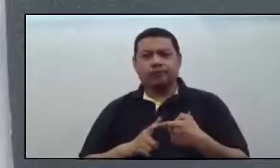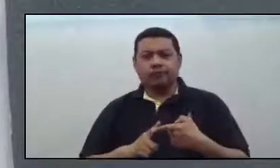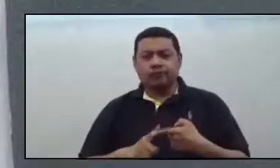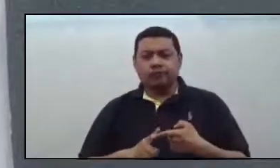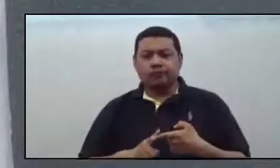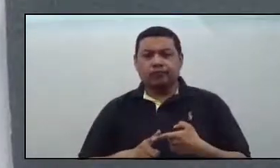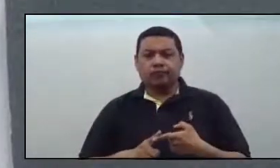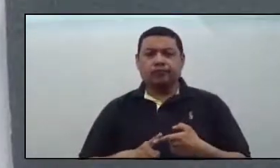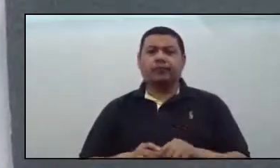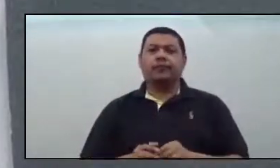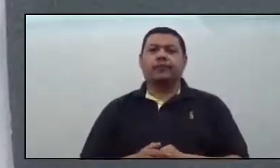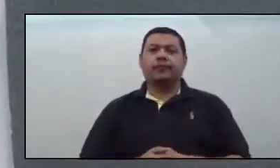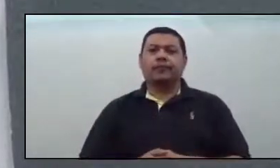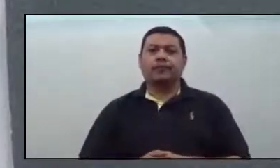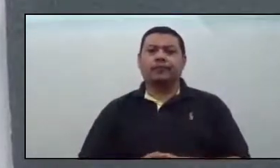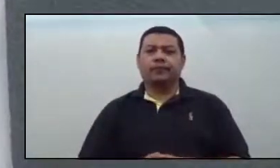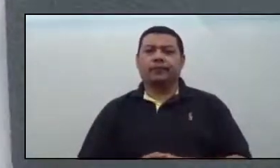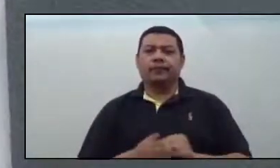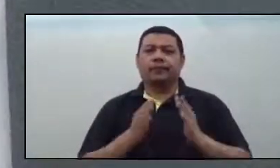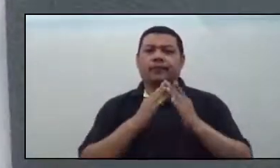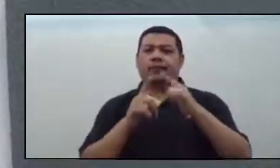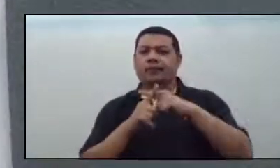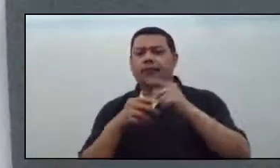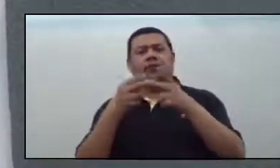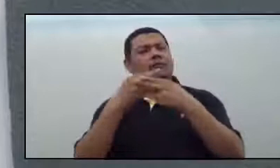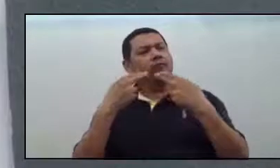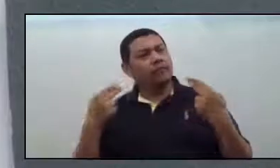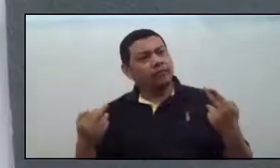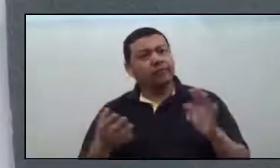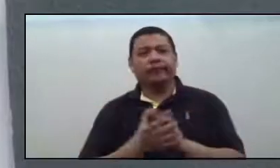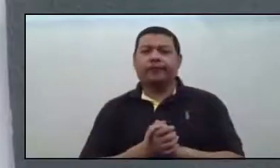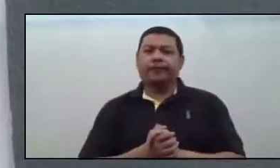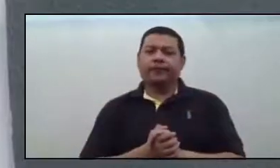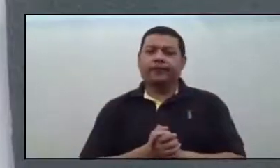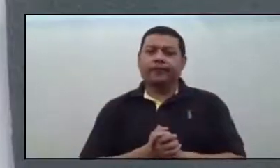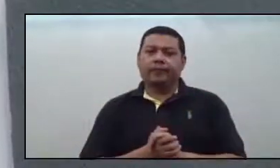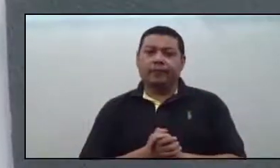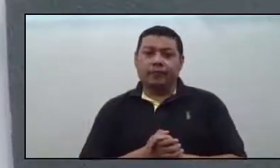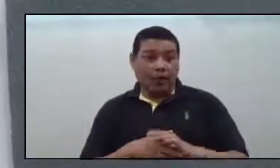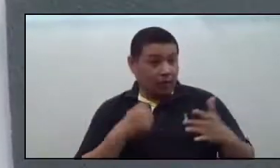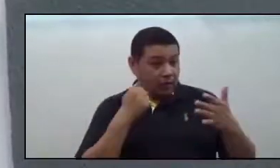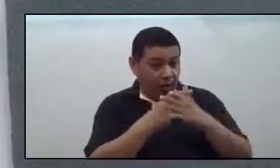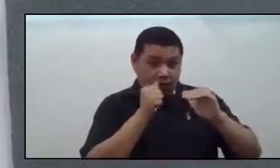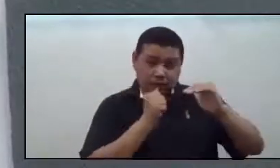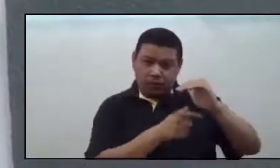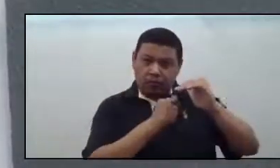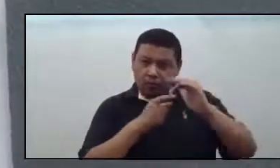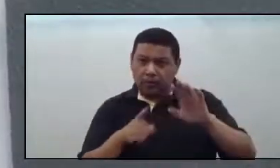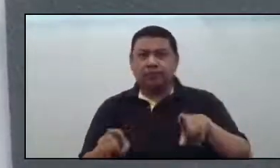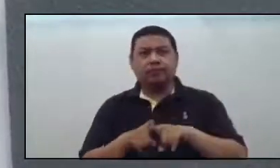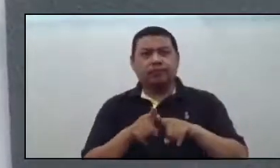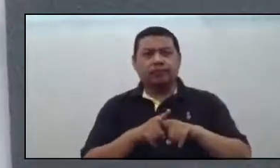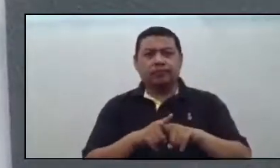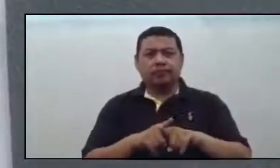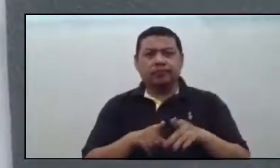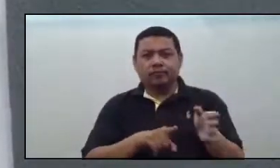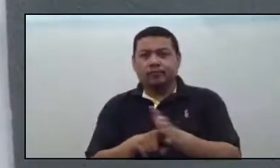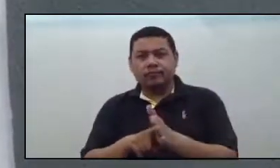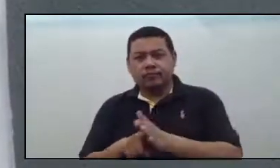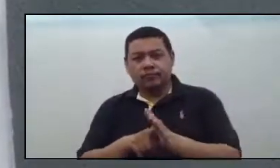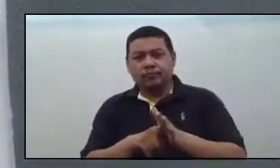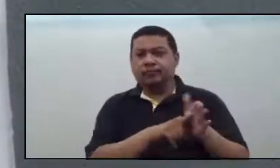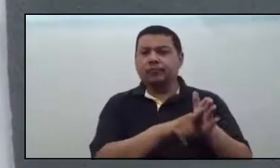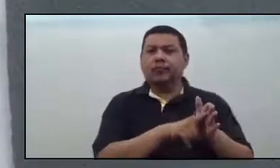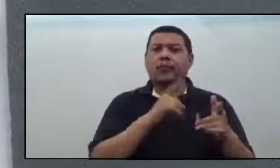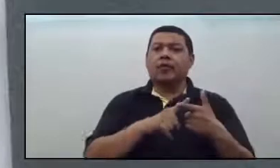de eventos, o turismo de negócio, o turismo de formação, porque o turista nada